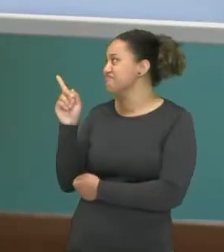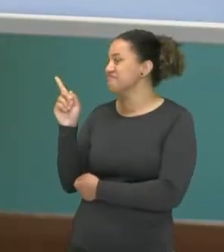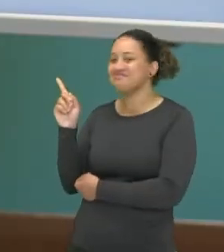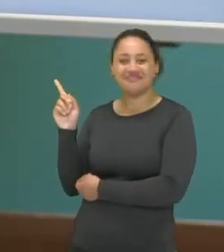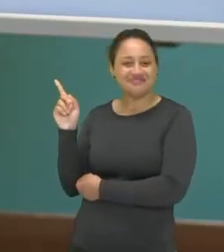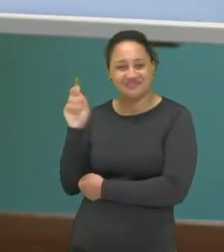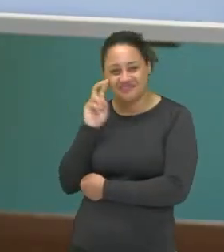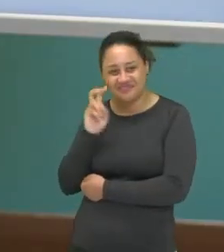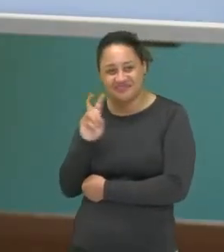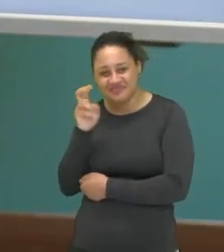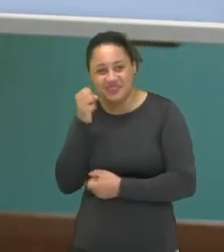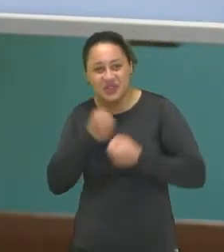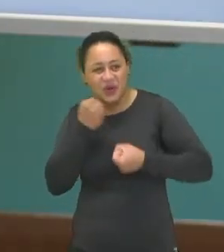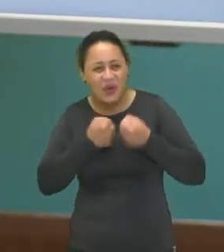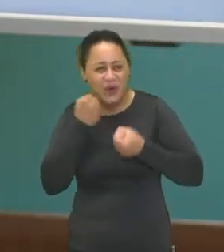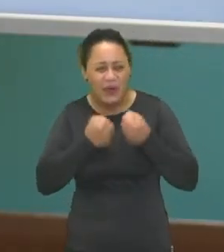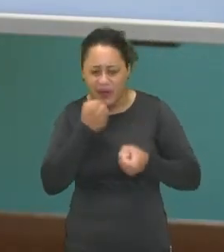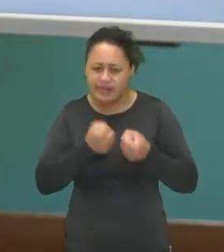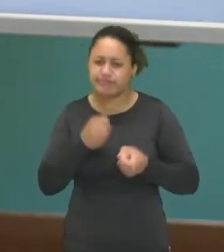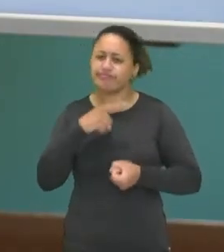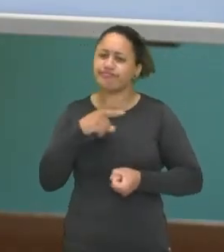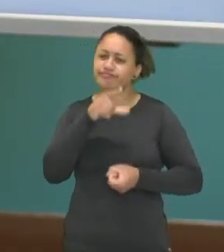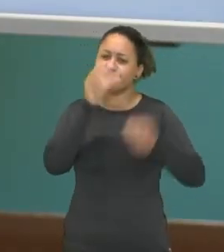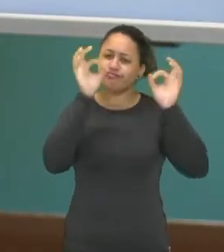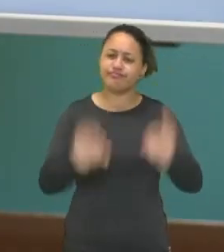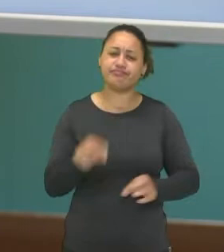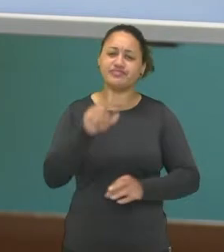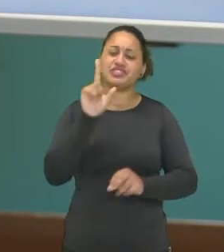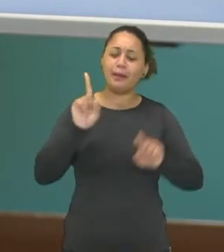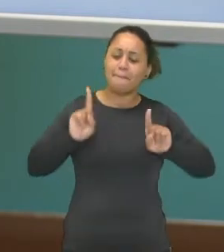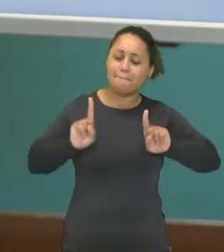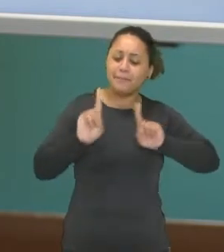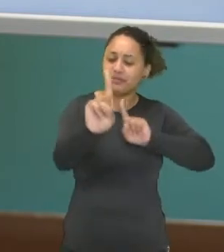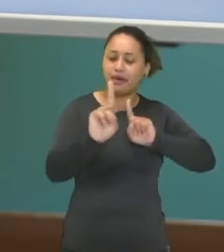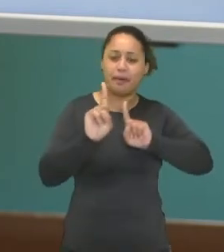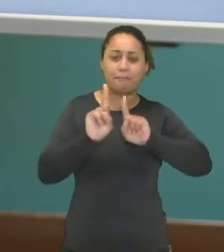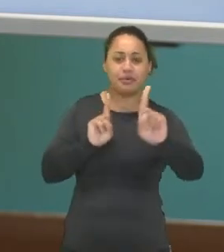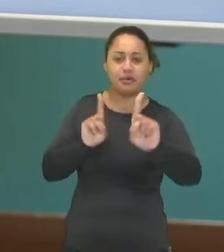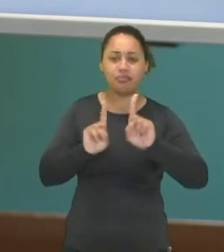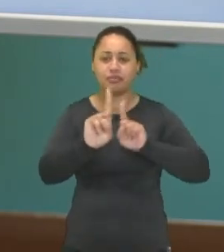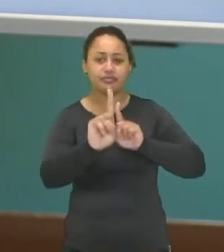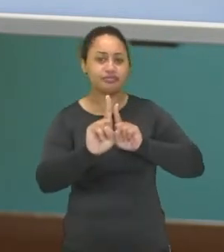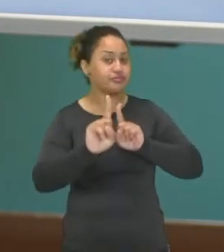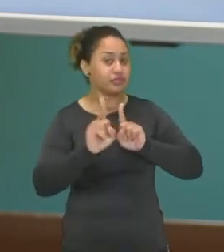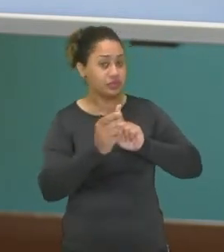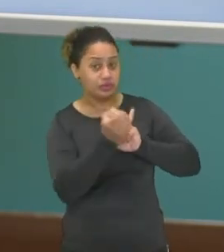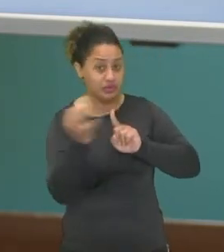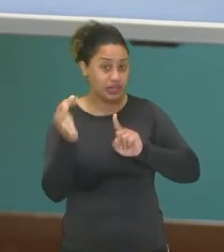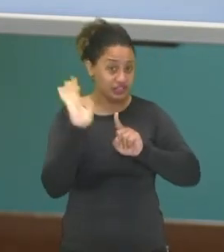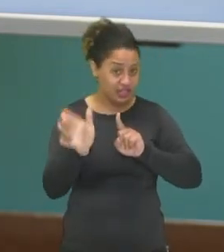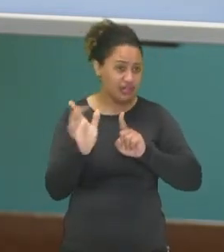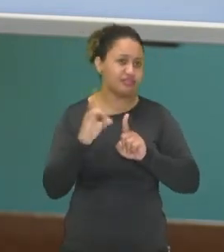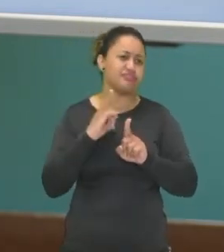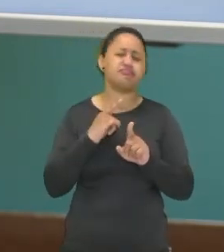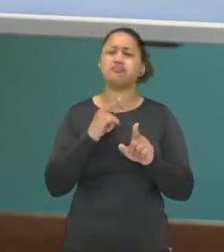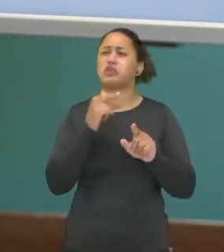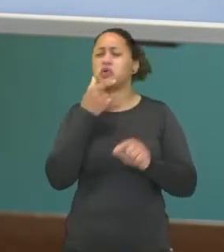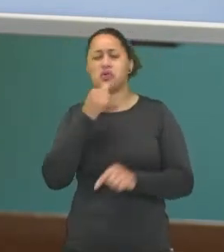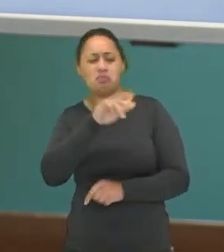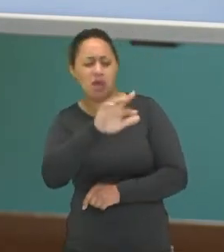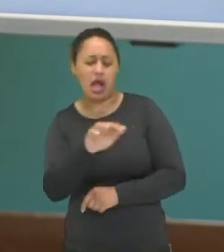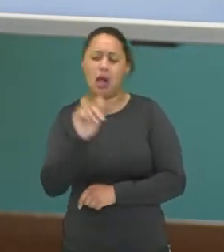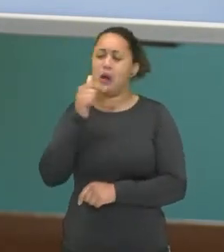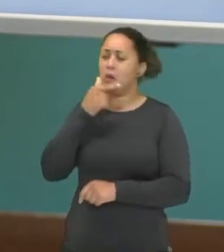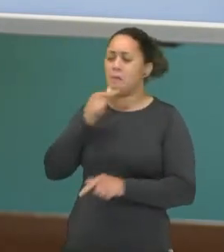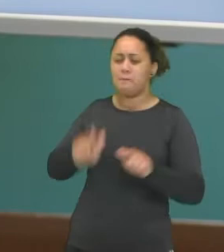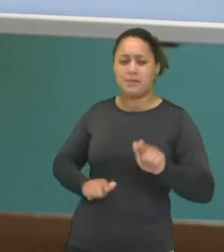Atletismo, corridas. Com certeza você já apostou corrida com alguém, né? Tenho certeza disso, mesmo que seja com seu irmão, com seu